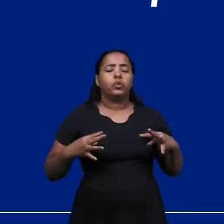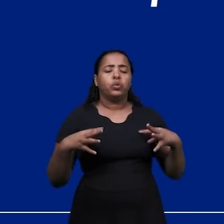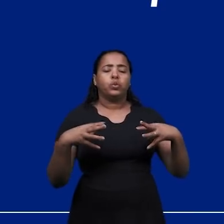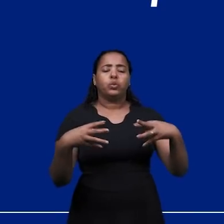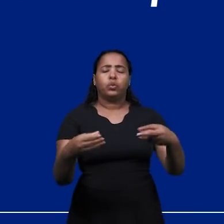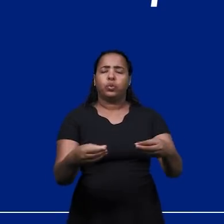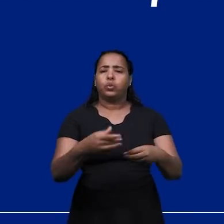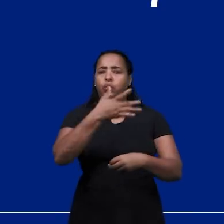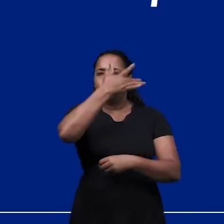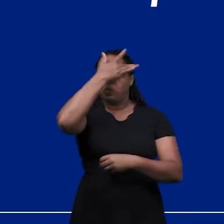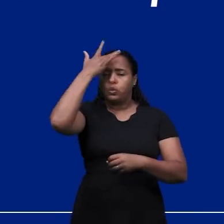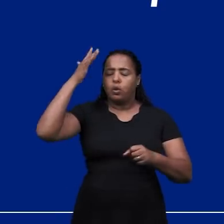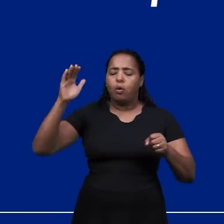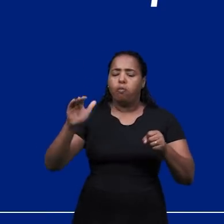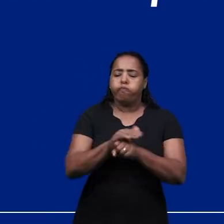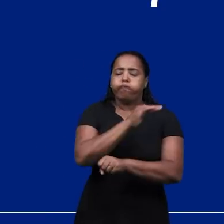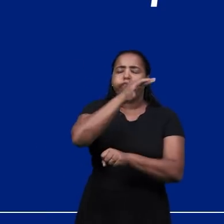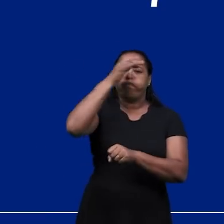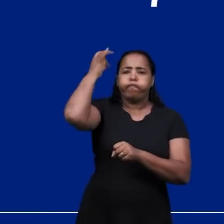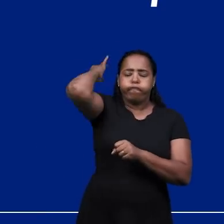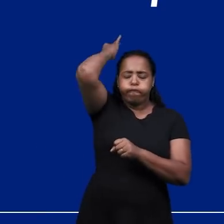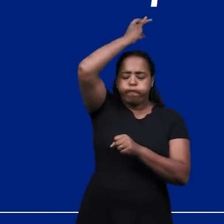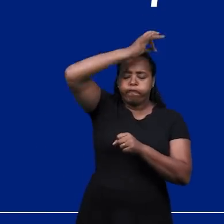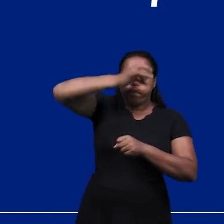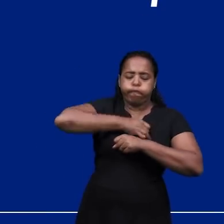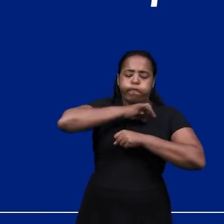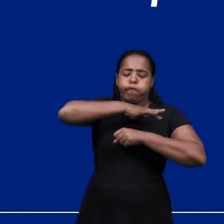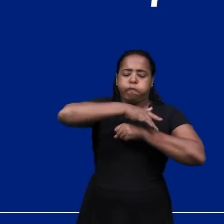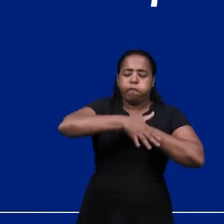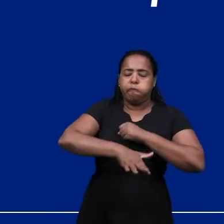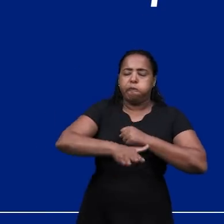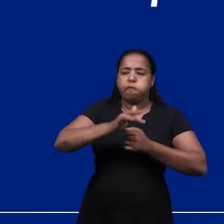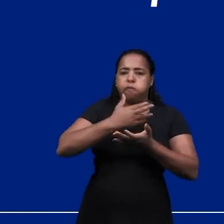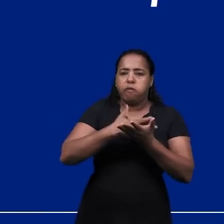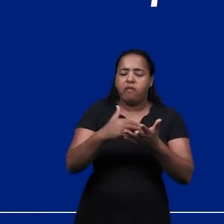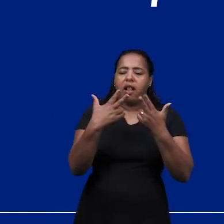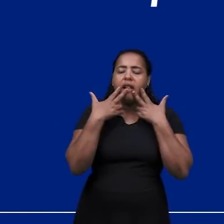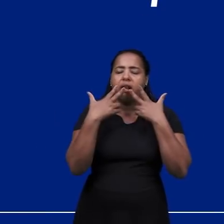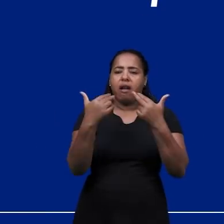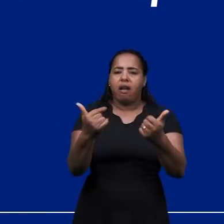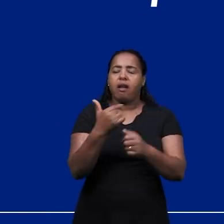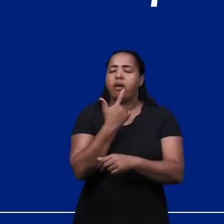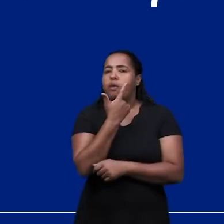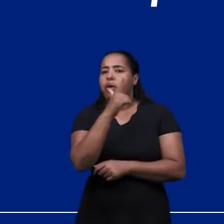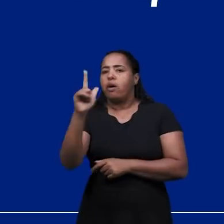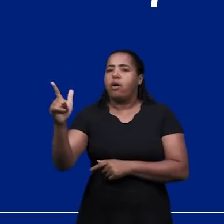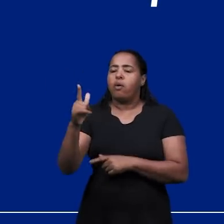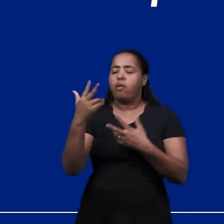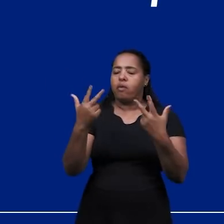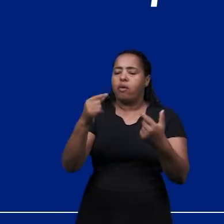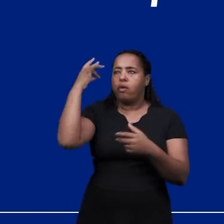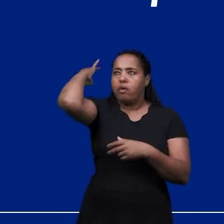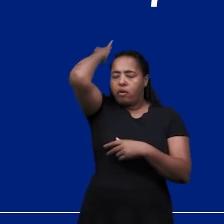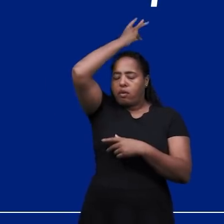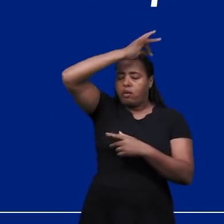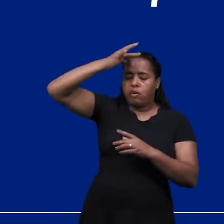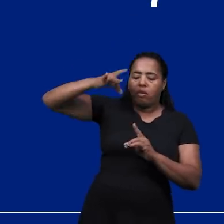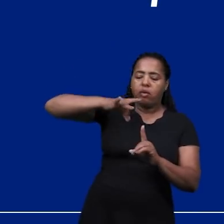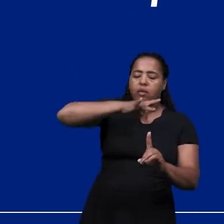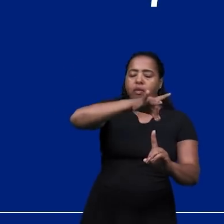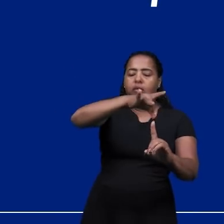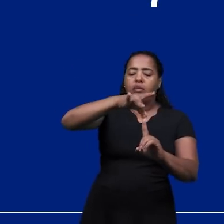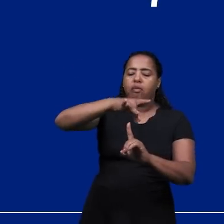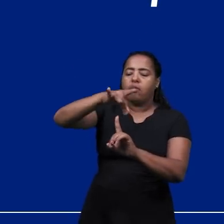todos foram cheios do Espírito Santo e começaram a falar em outras línguas conforme o Espírito Santo lhes